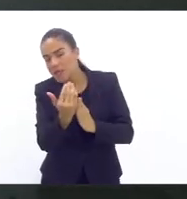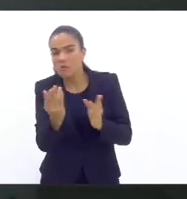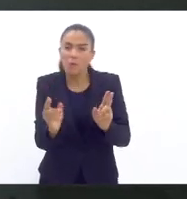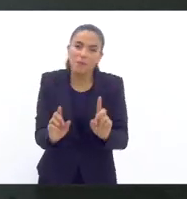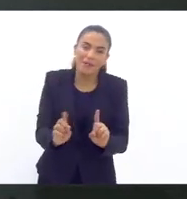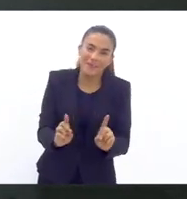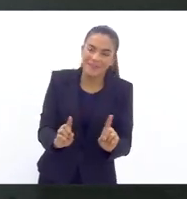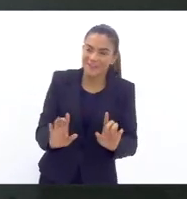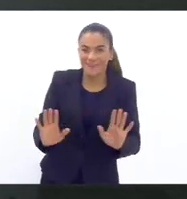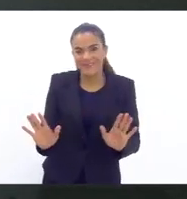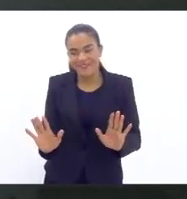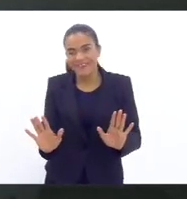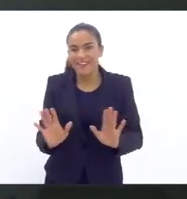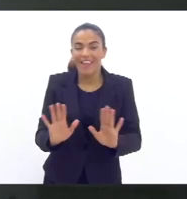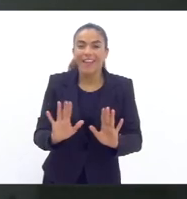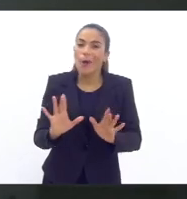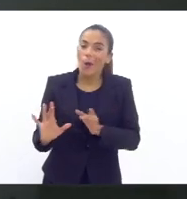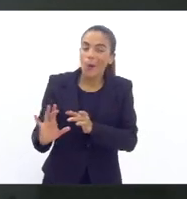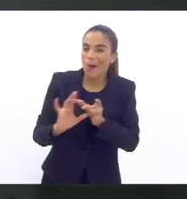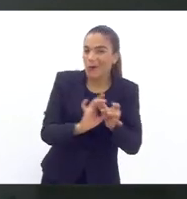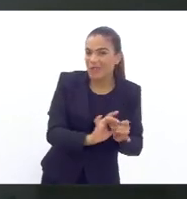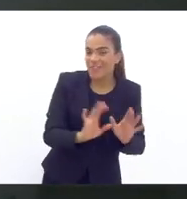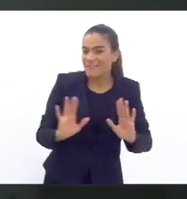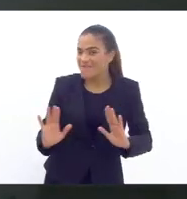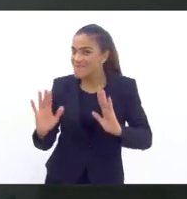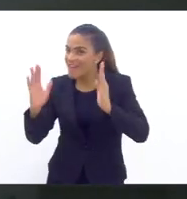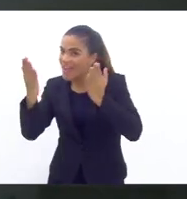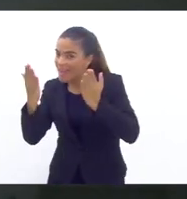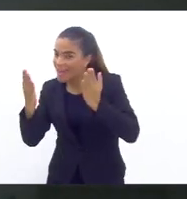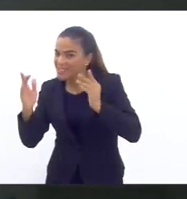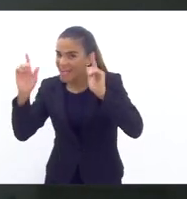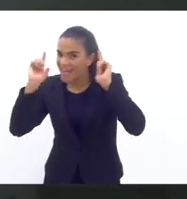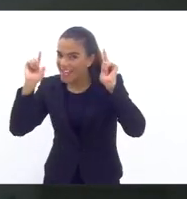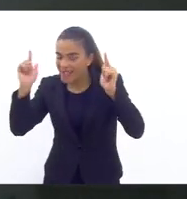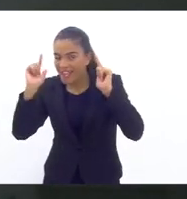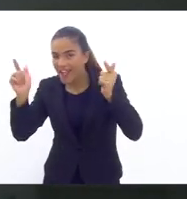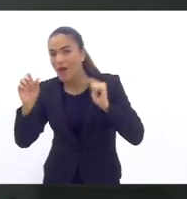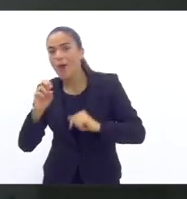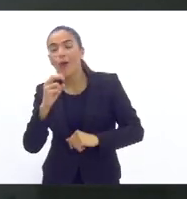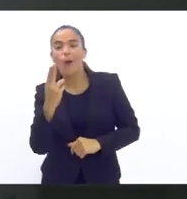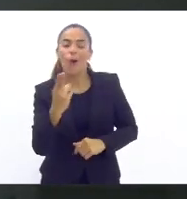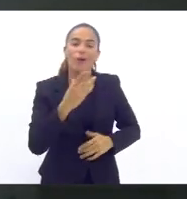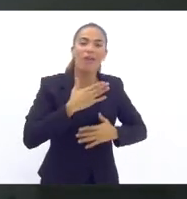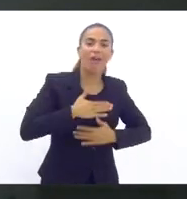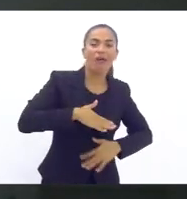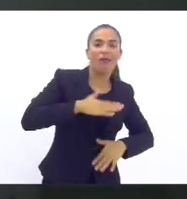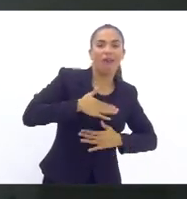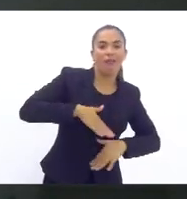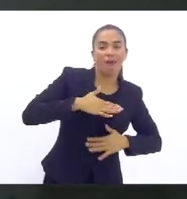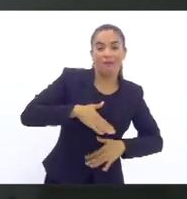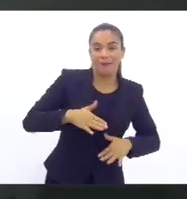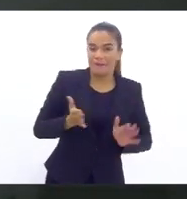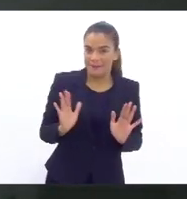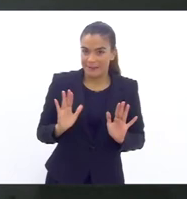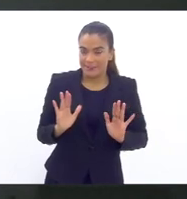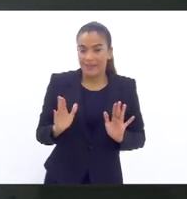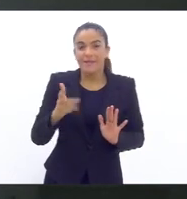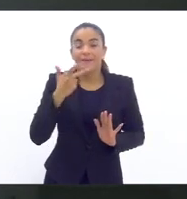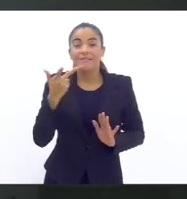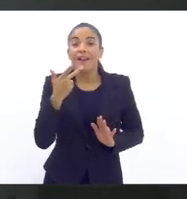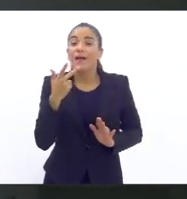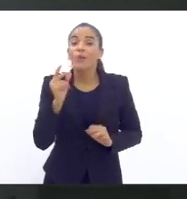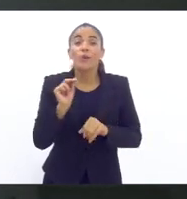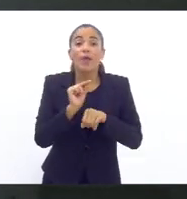não ou se é em contexto de festa ou se é Recreativo você se usa Recreativo a gente tá falando